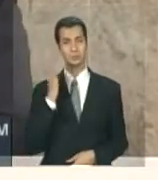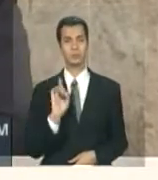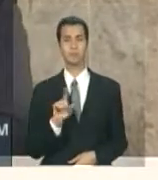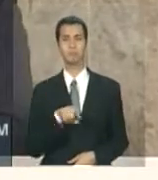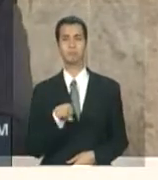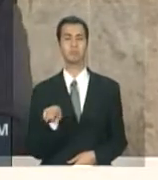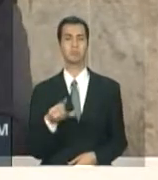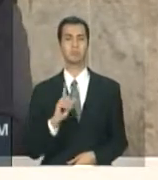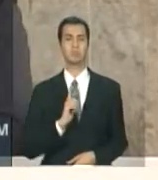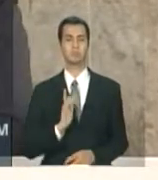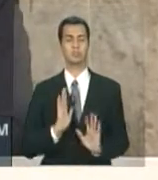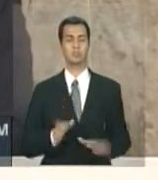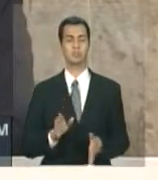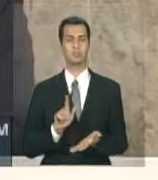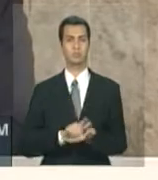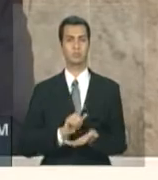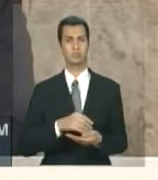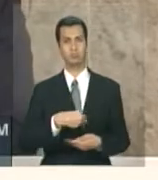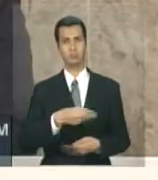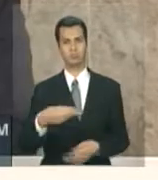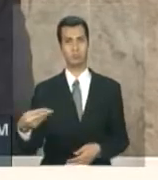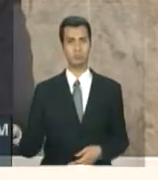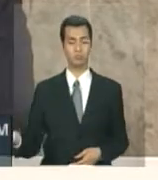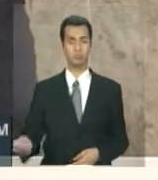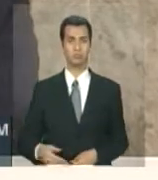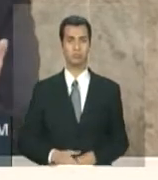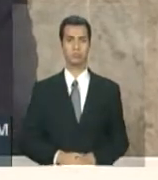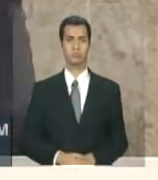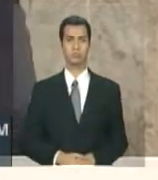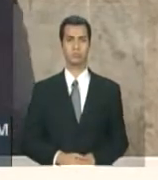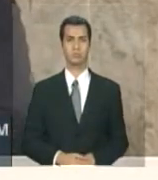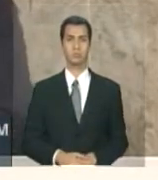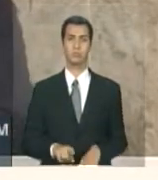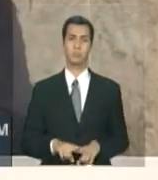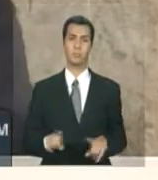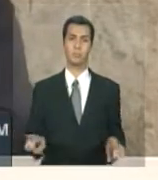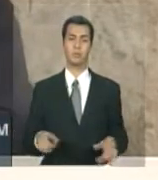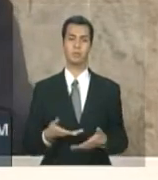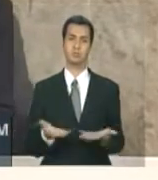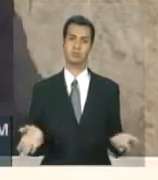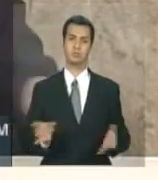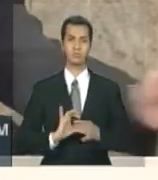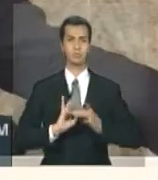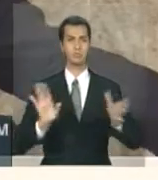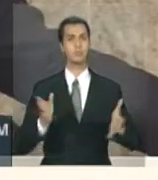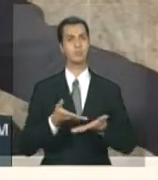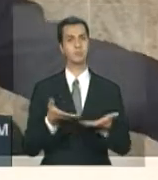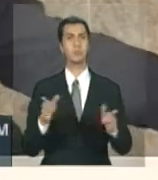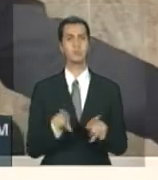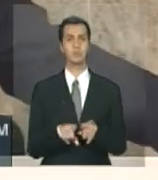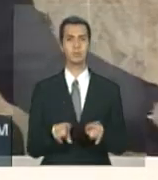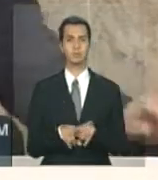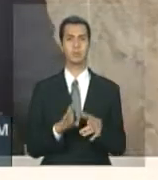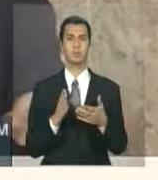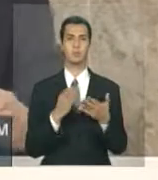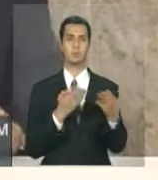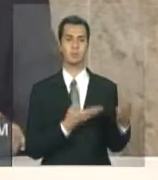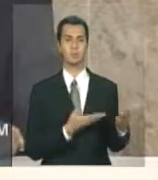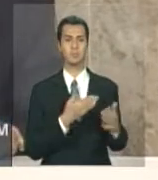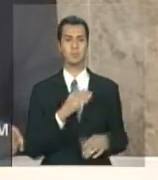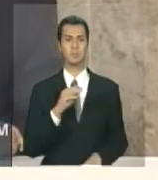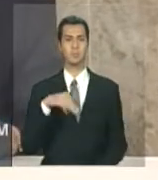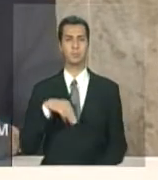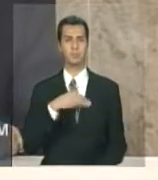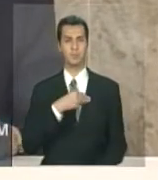à disposição dos senhores, mas me coloco à disposição, assim como o ministro Afonso